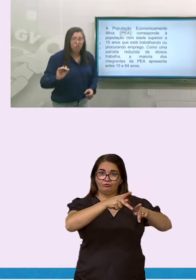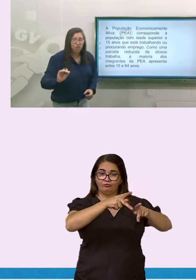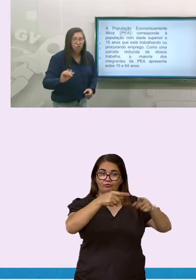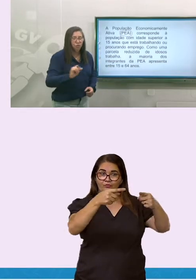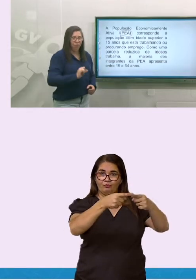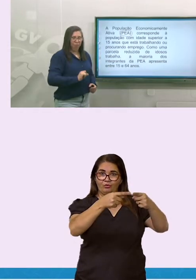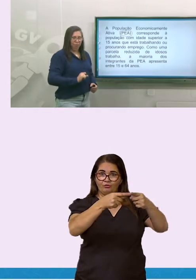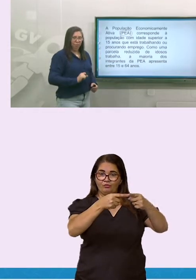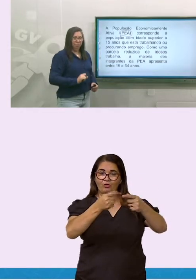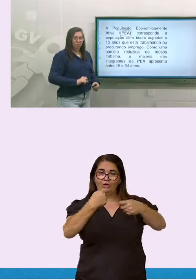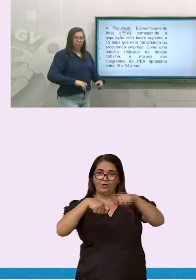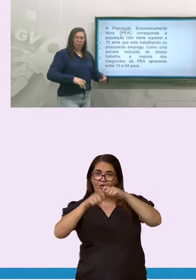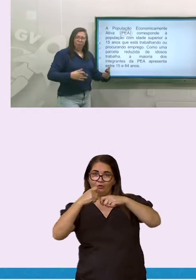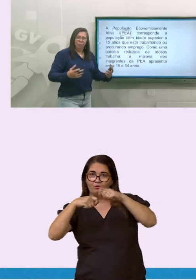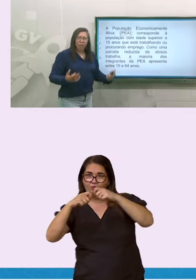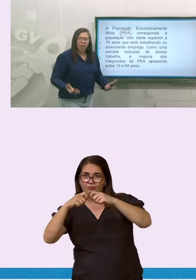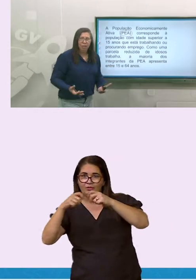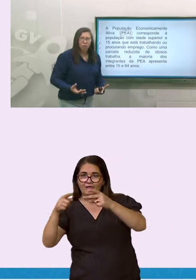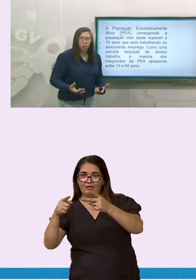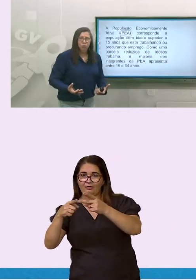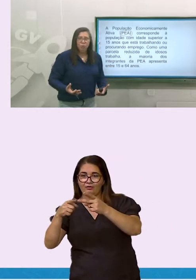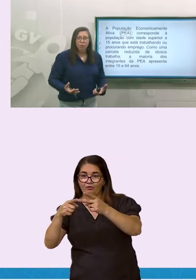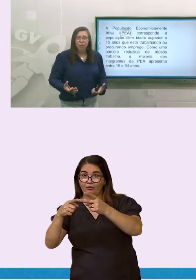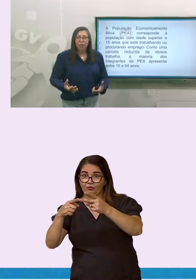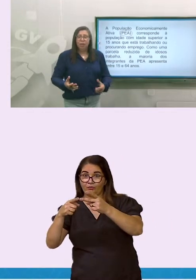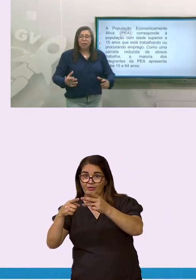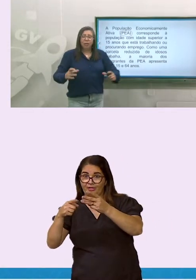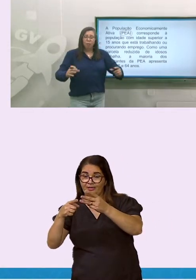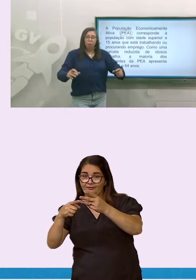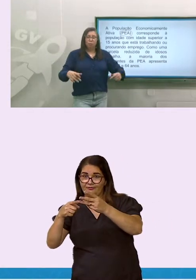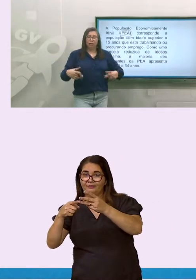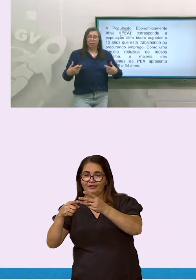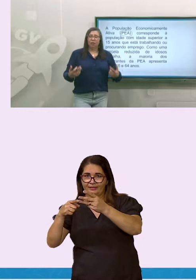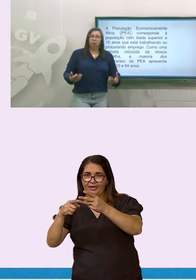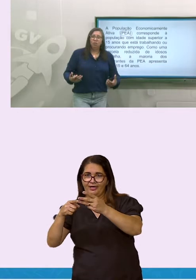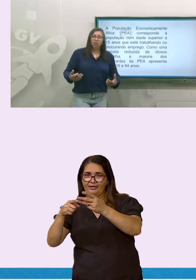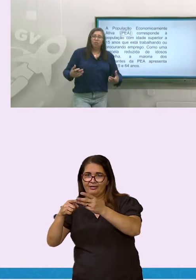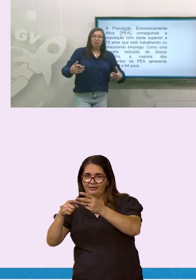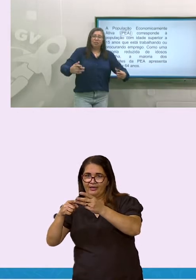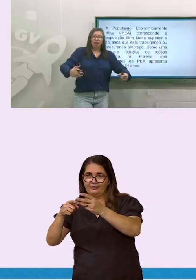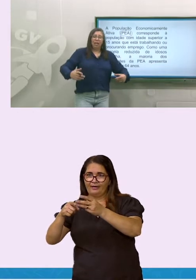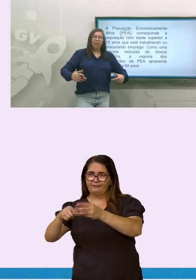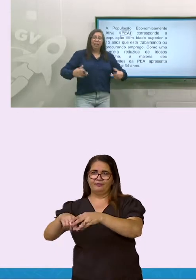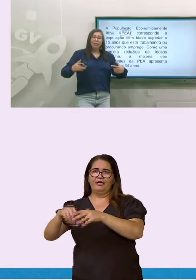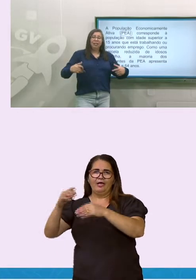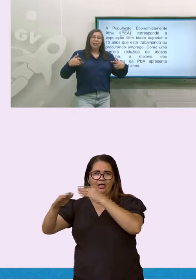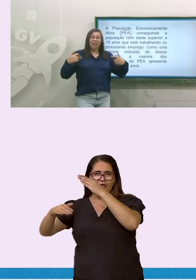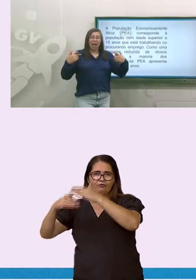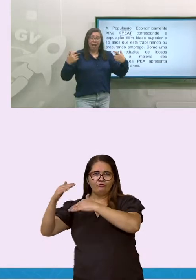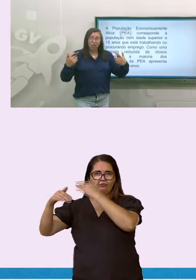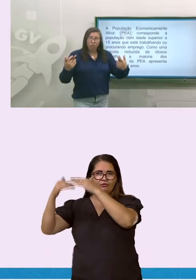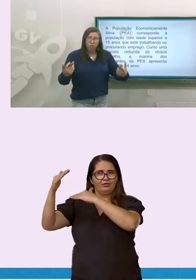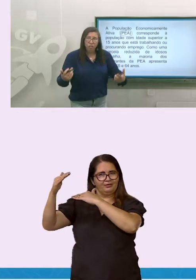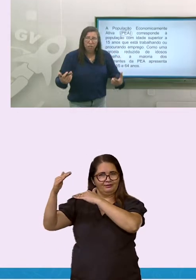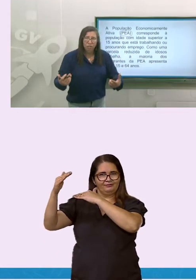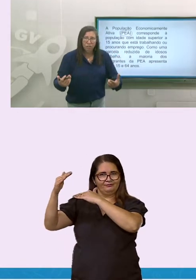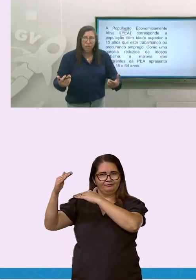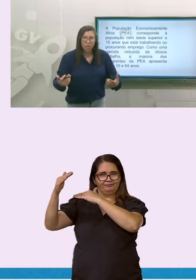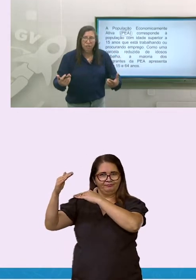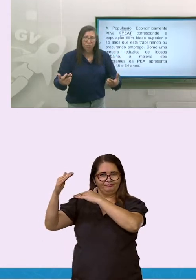Economicamente Ativa. Que é isso? É aquela população que já está em